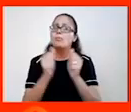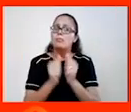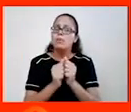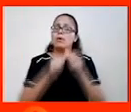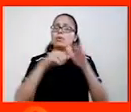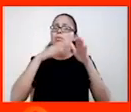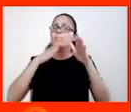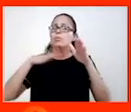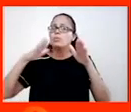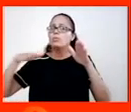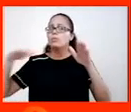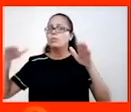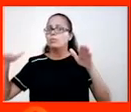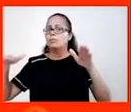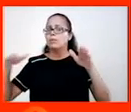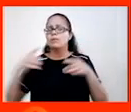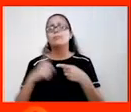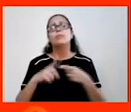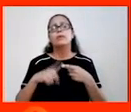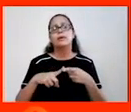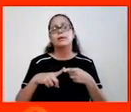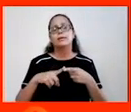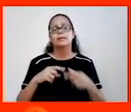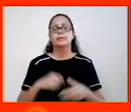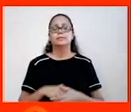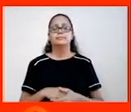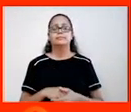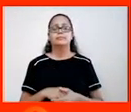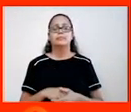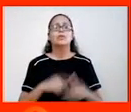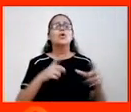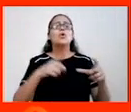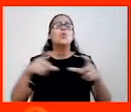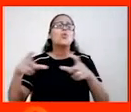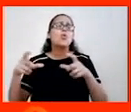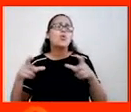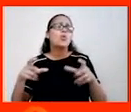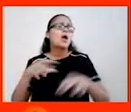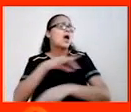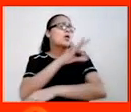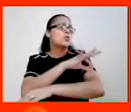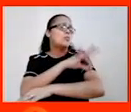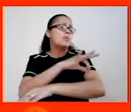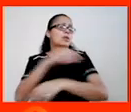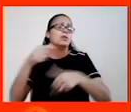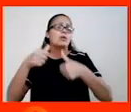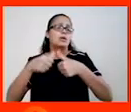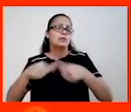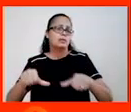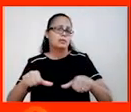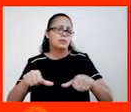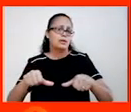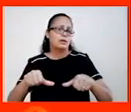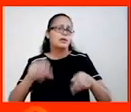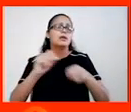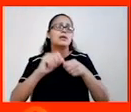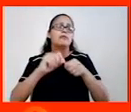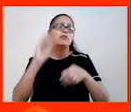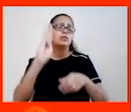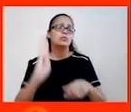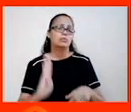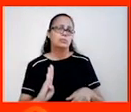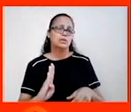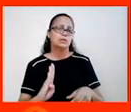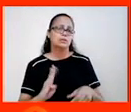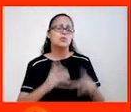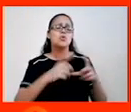ao litoral? Por quê? De onde vem o petróleo, a maior parte do petróleo, né, é produzido no